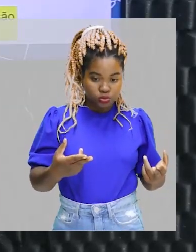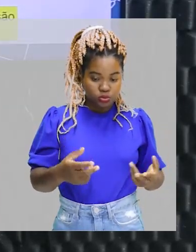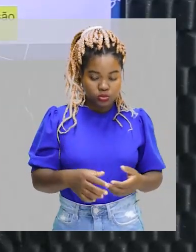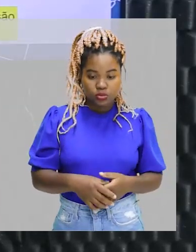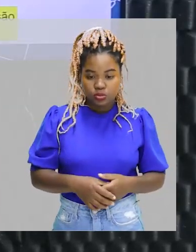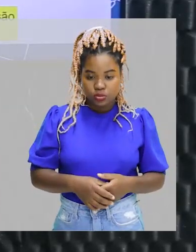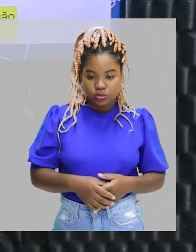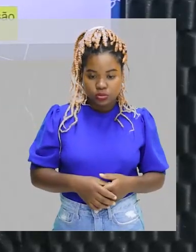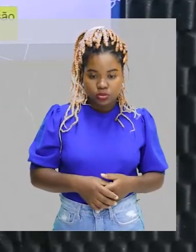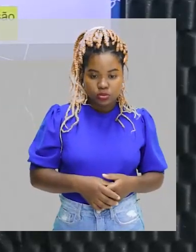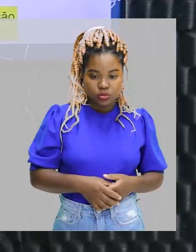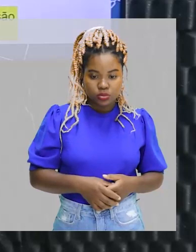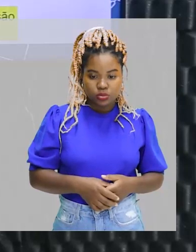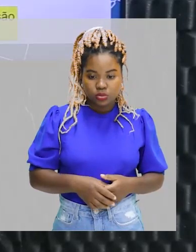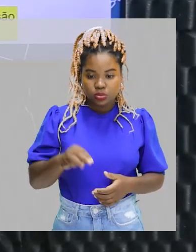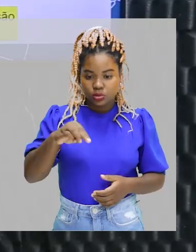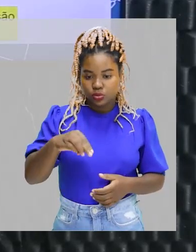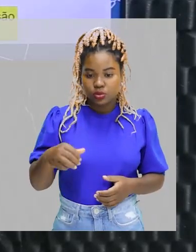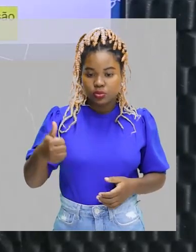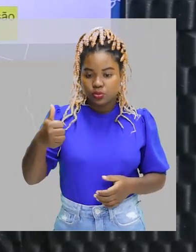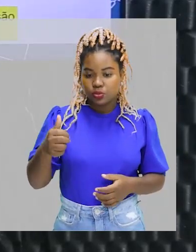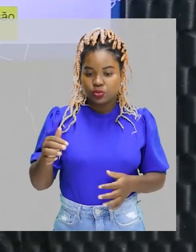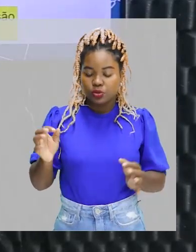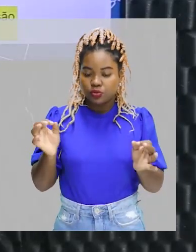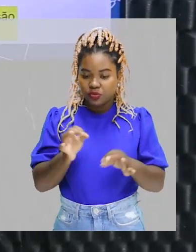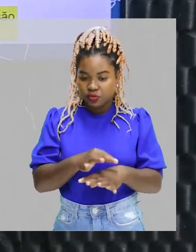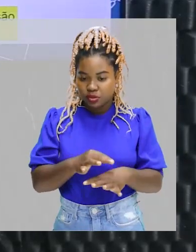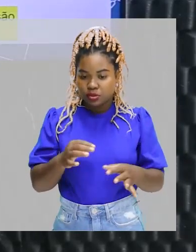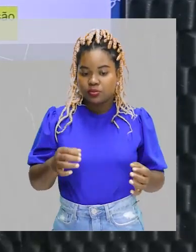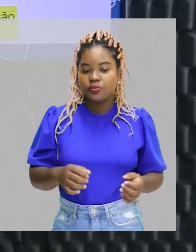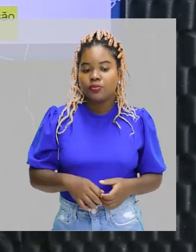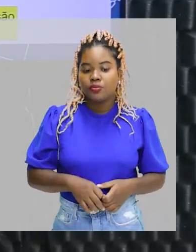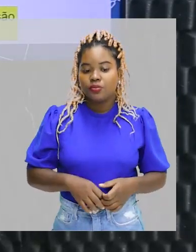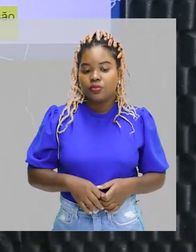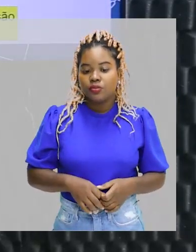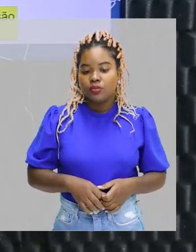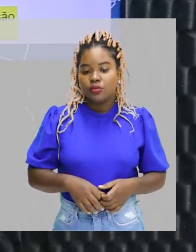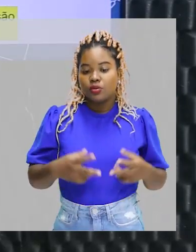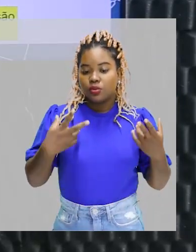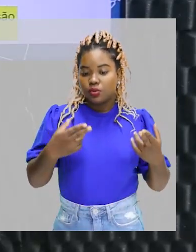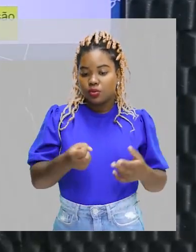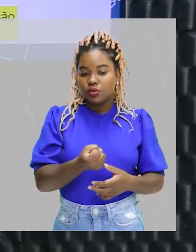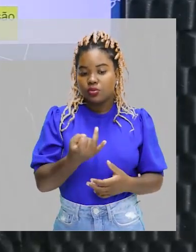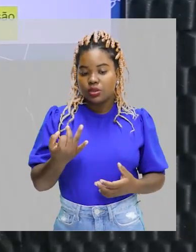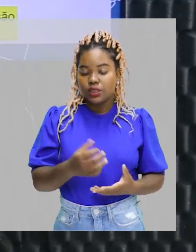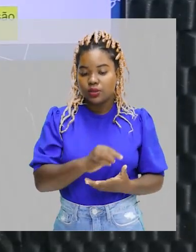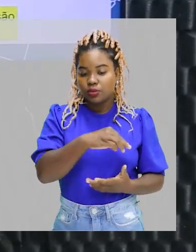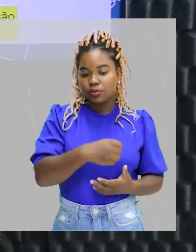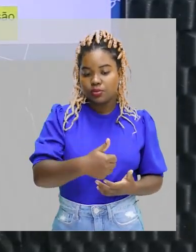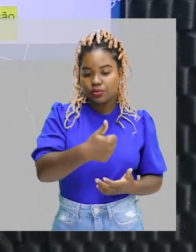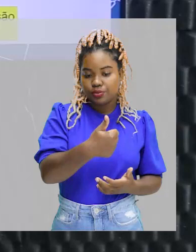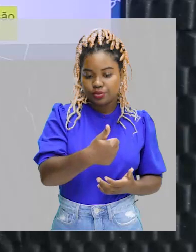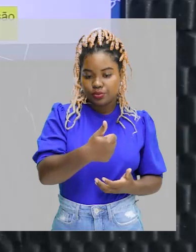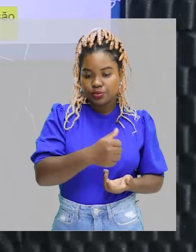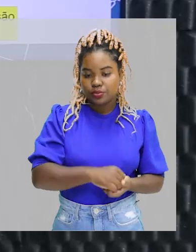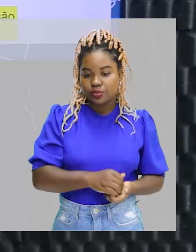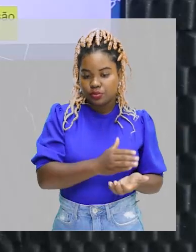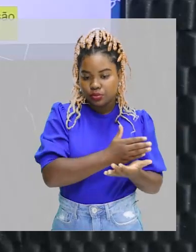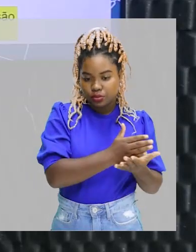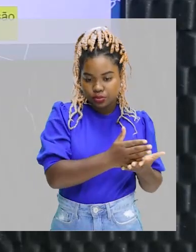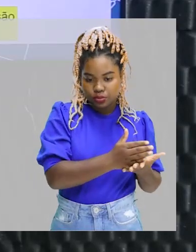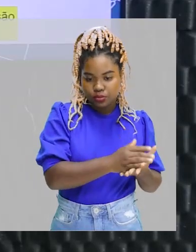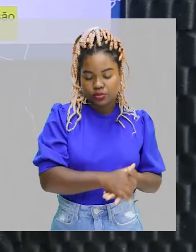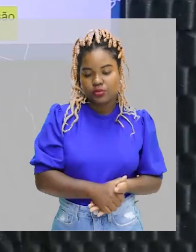mesmo do M1 final, certo? Então, eu posso dizer que a massa inicial, ao